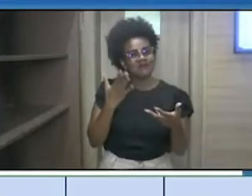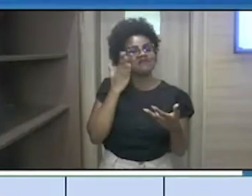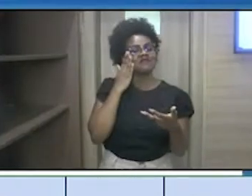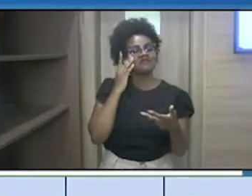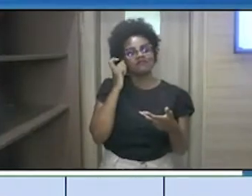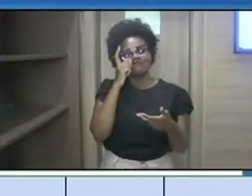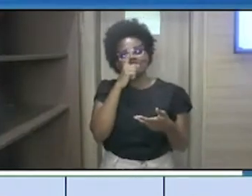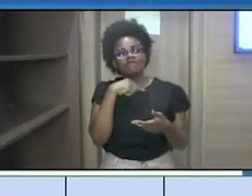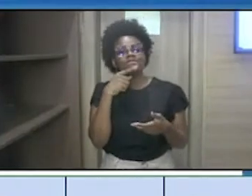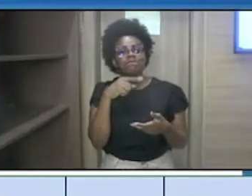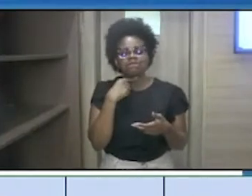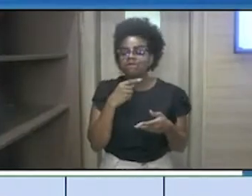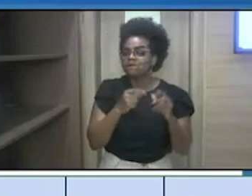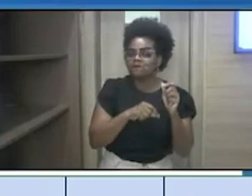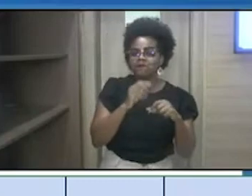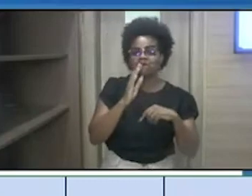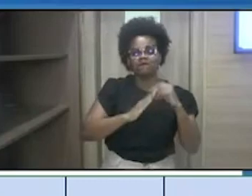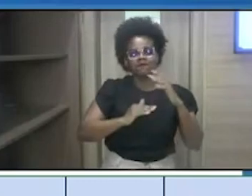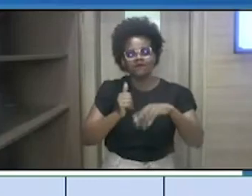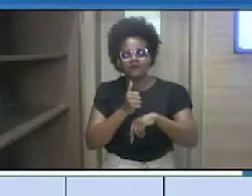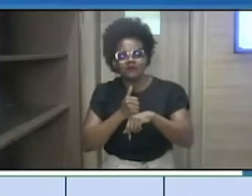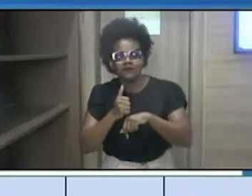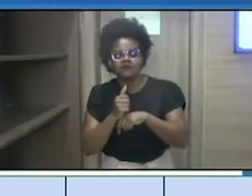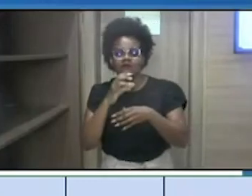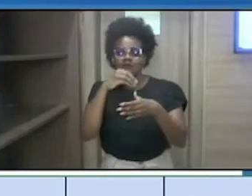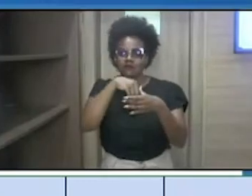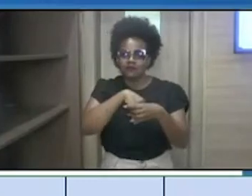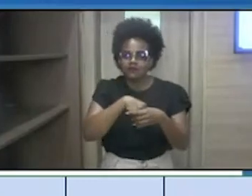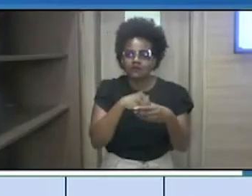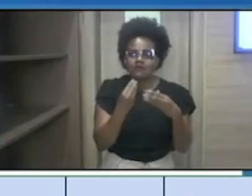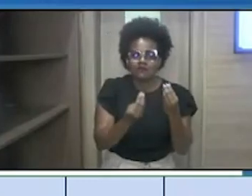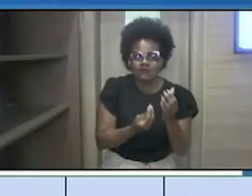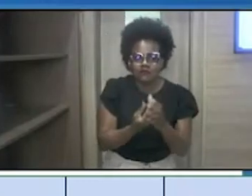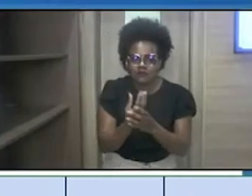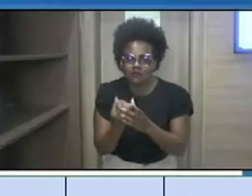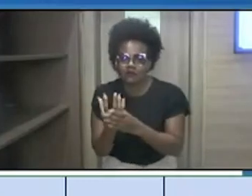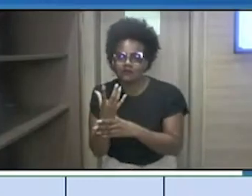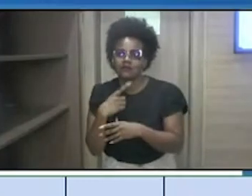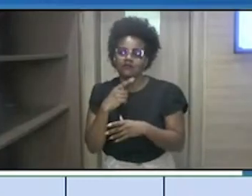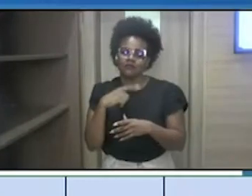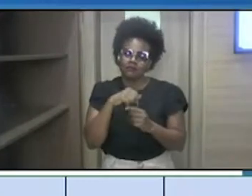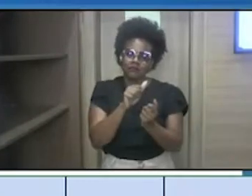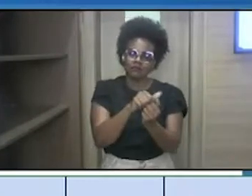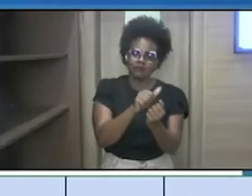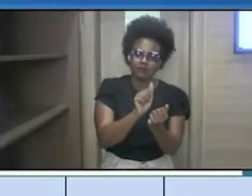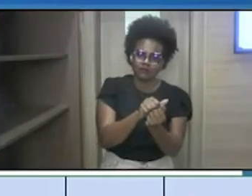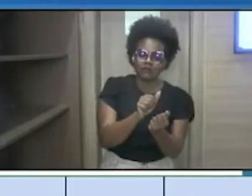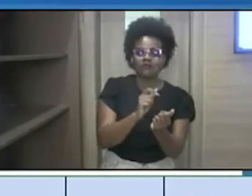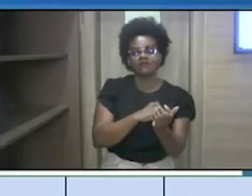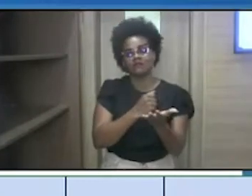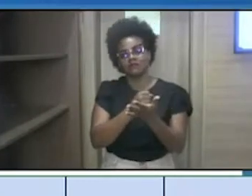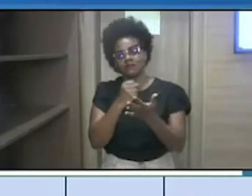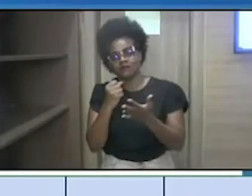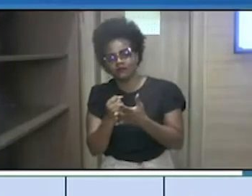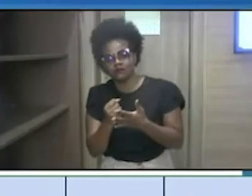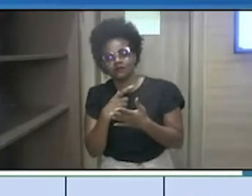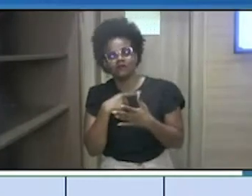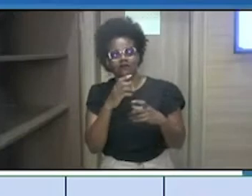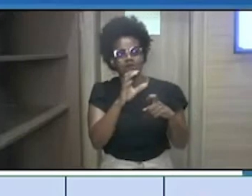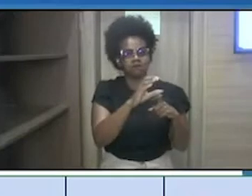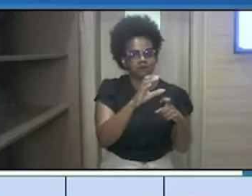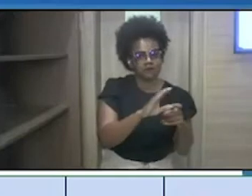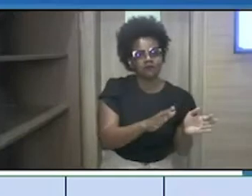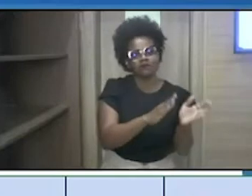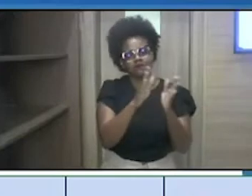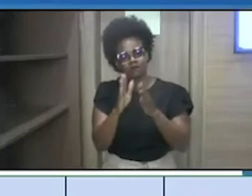dificuldade, às vezes, de ter o profissional especialista no município para fazer a prótese. Então, acaba contratando tanto a etapa clínica quanto